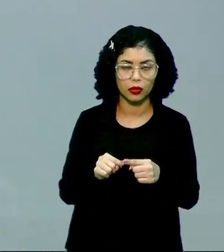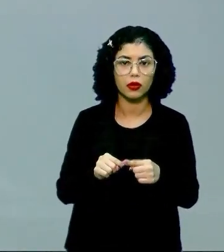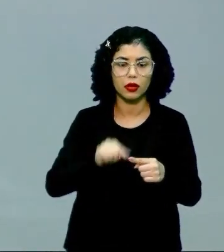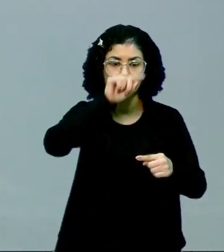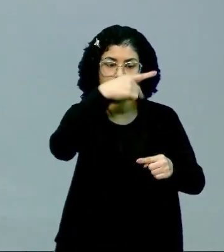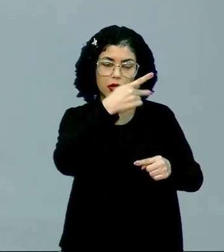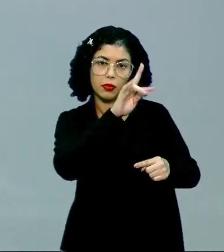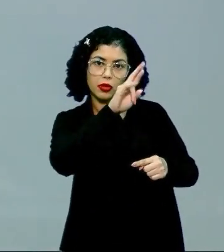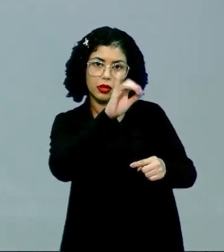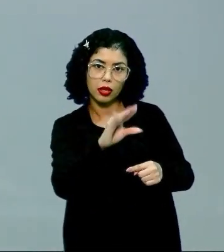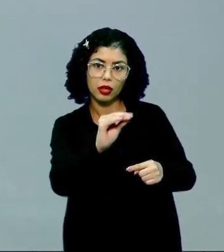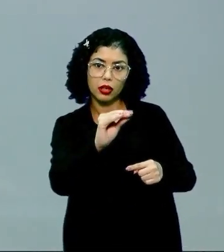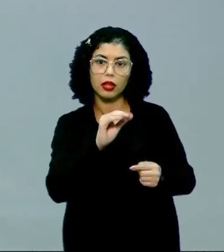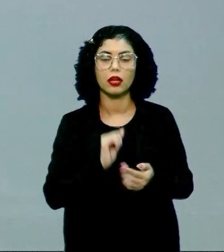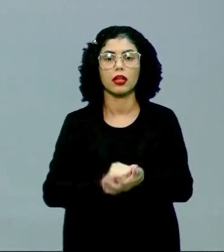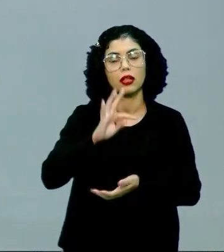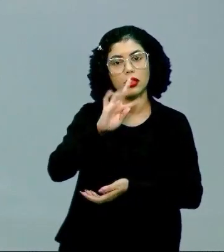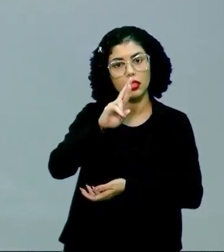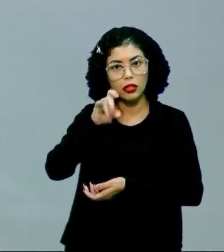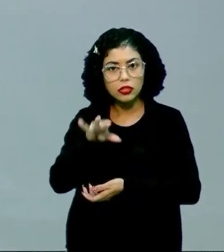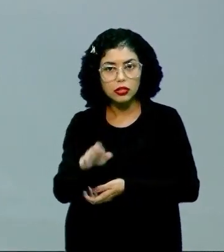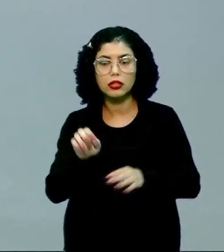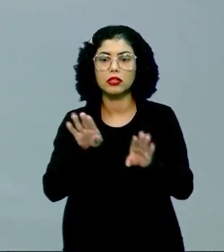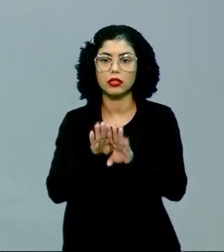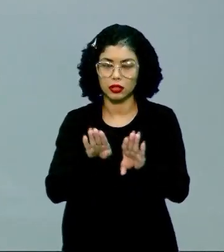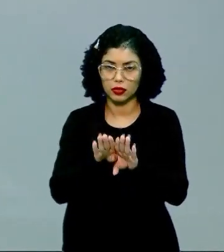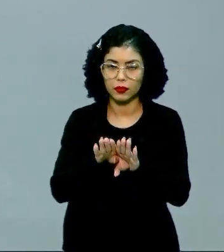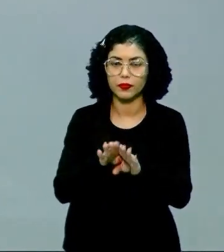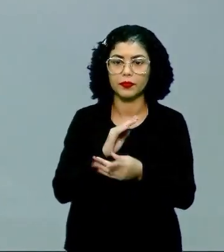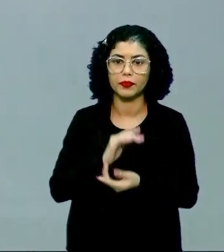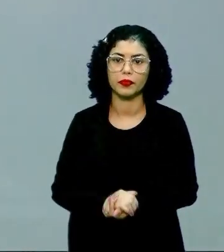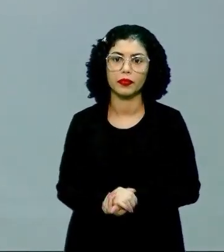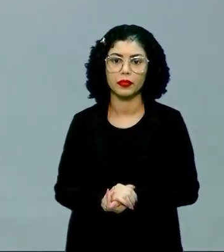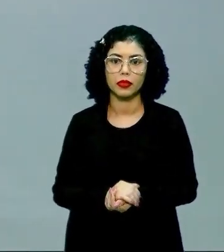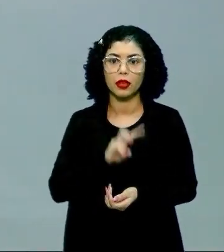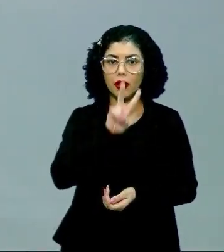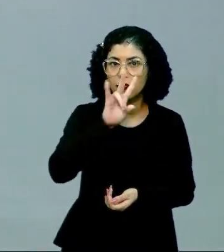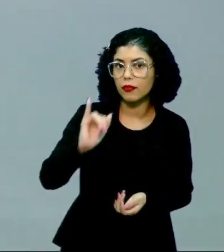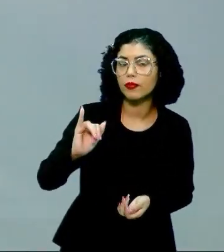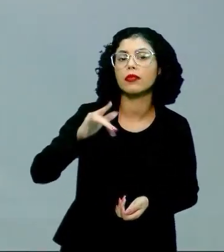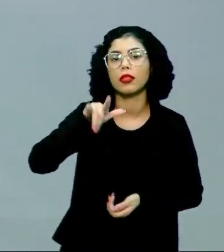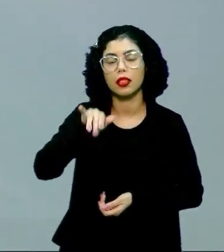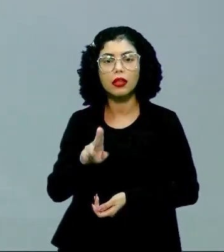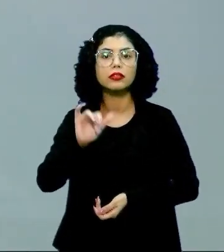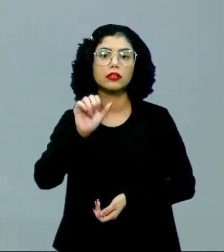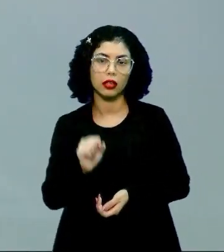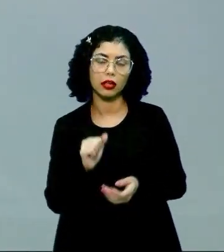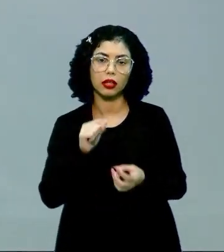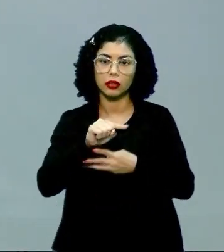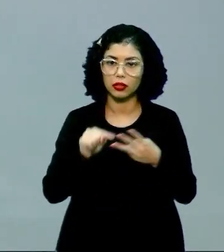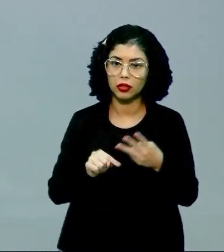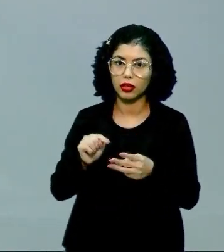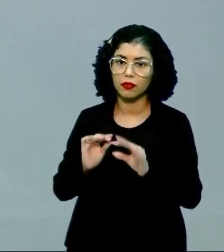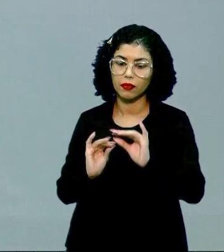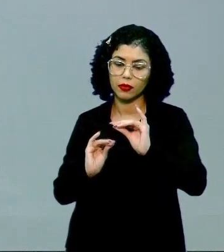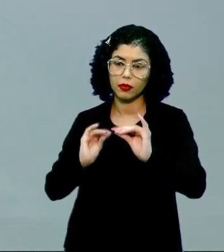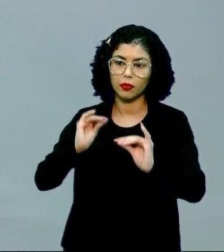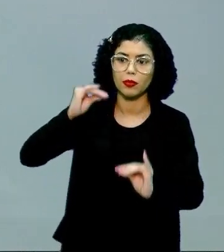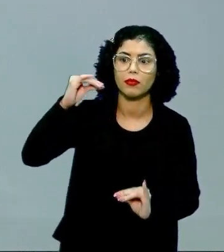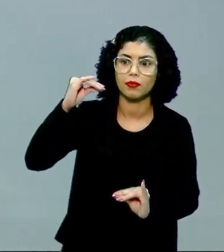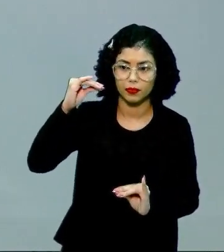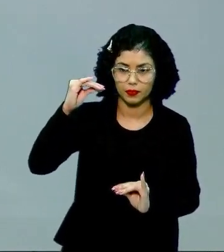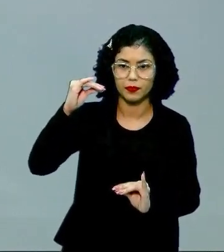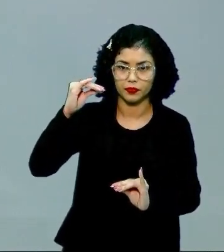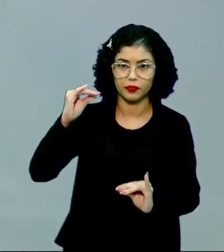oposto sobre cateto adjacente levando-se em consideração se a pessoa vai lançar o dardo esse dardo ele vai ter uma inclinação essa